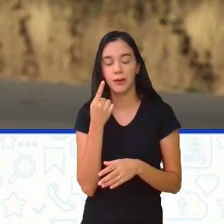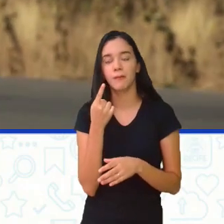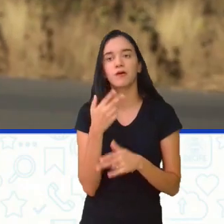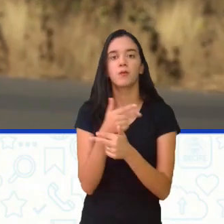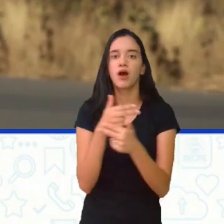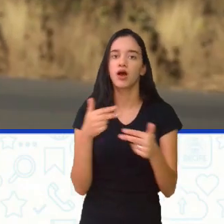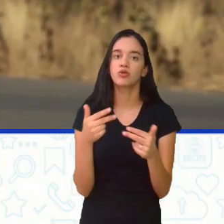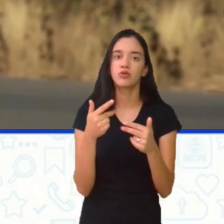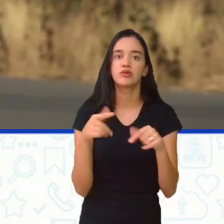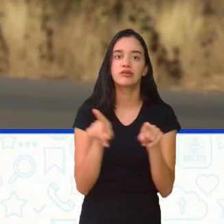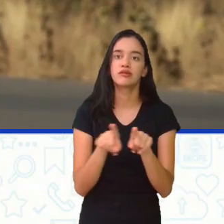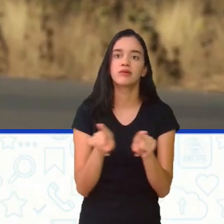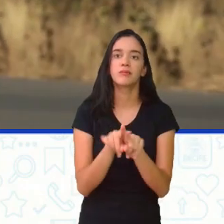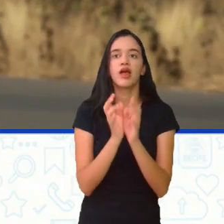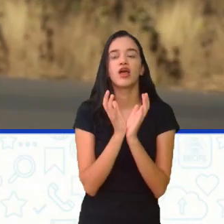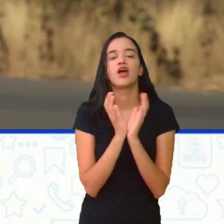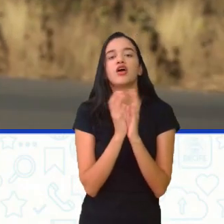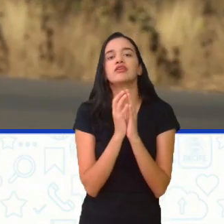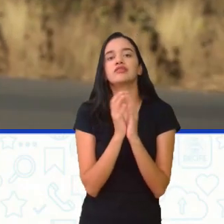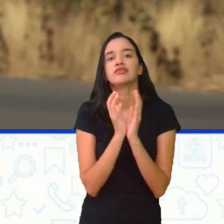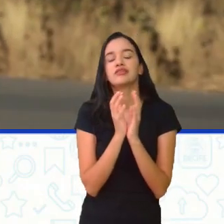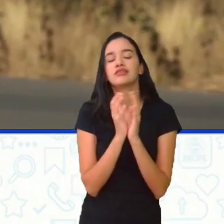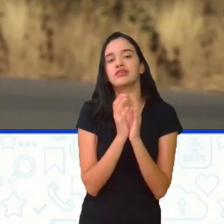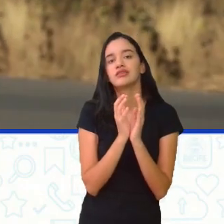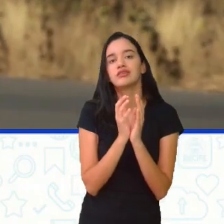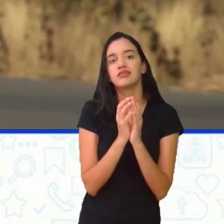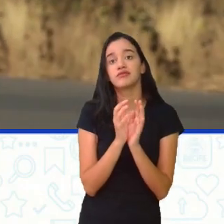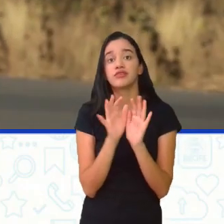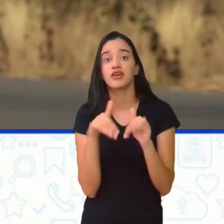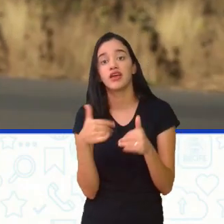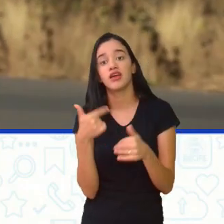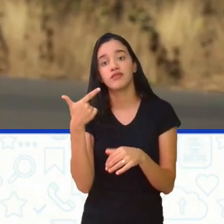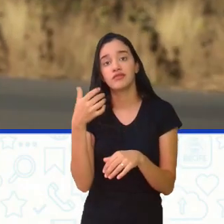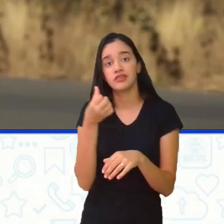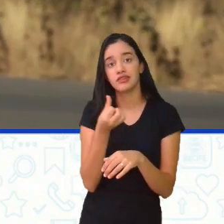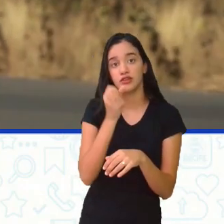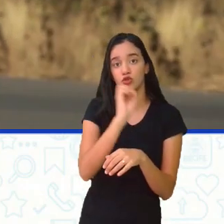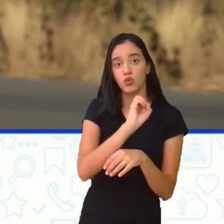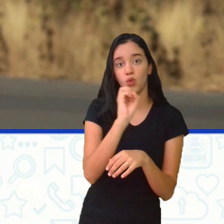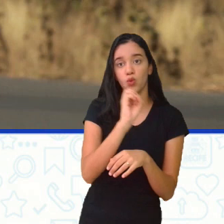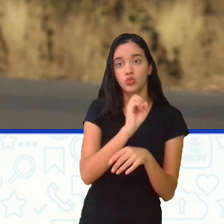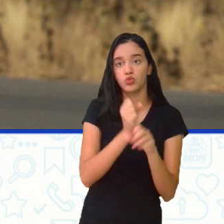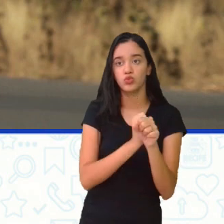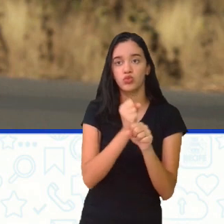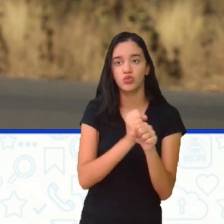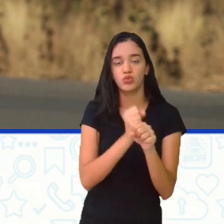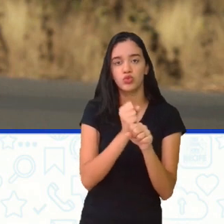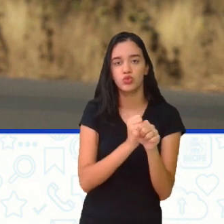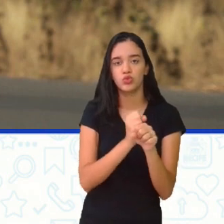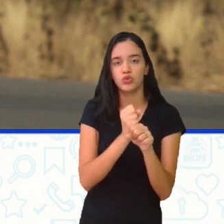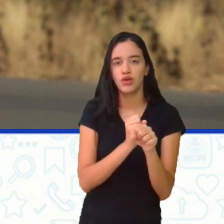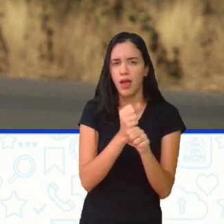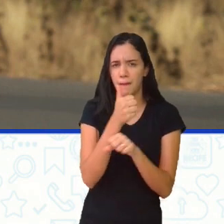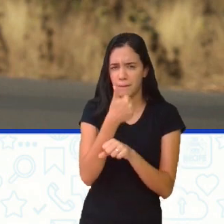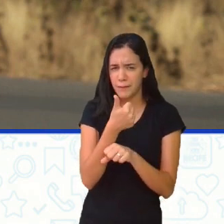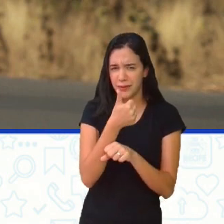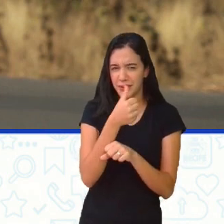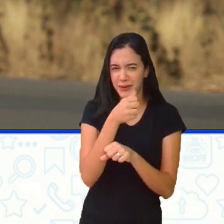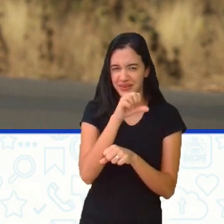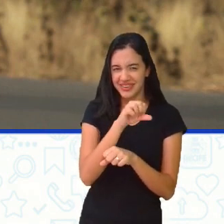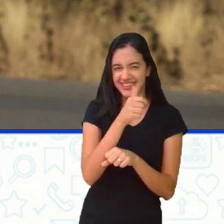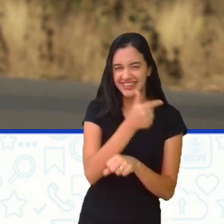é? Aí Recife, 26 de outubro de 1922, não é? De 1922, minha gente,